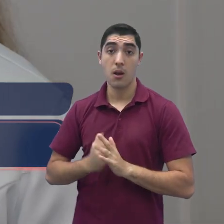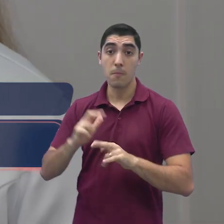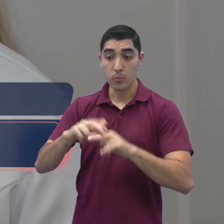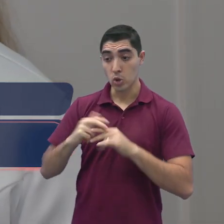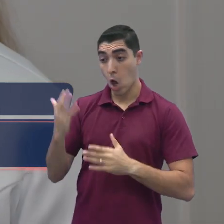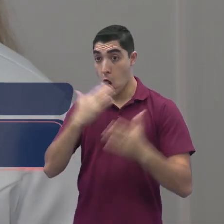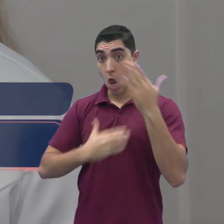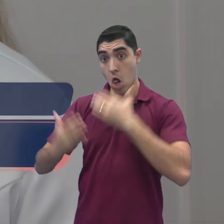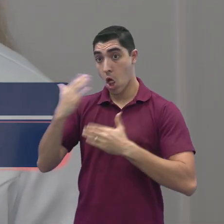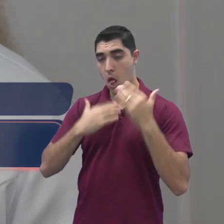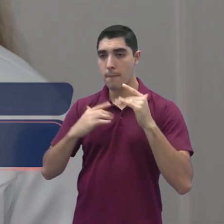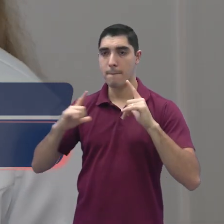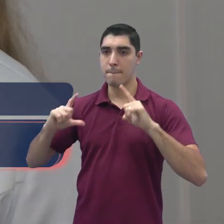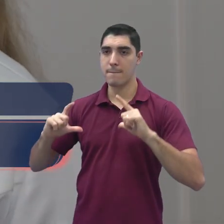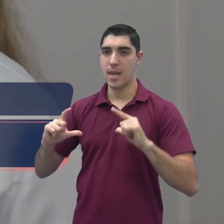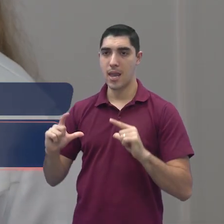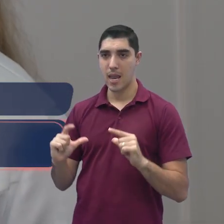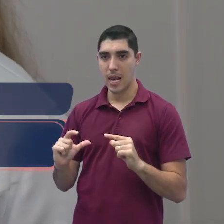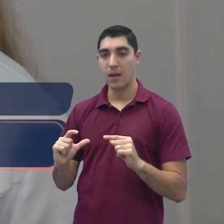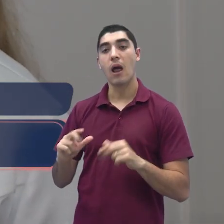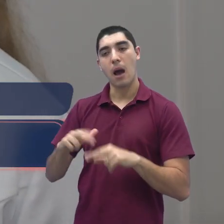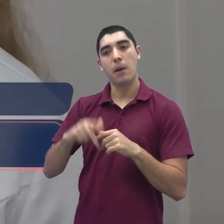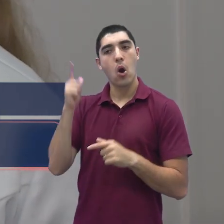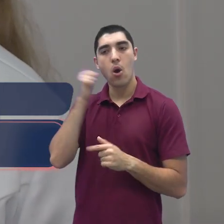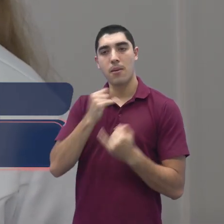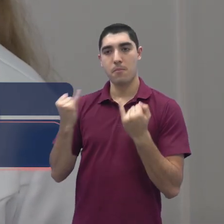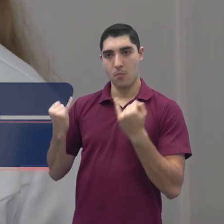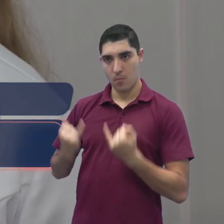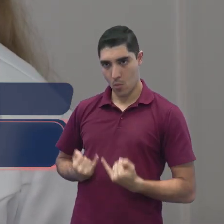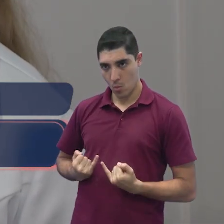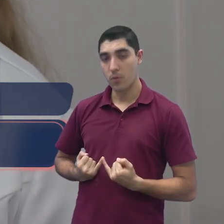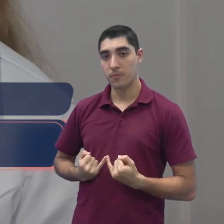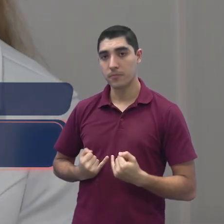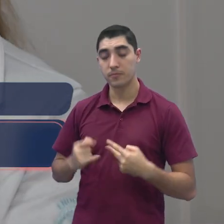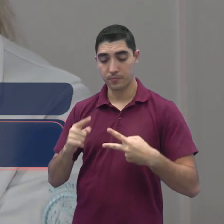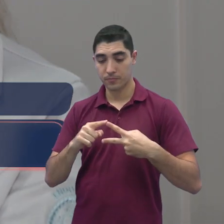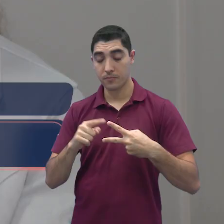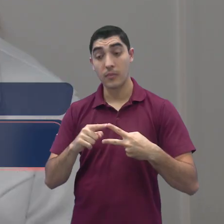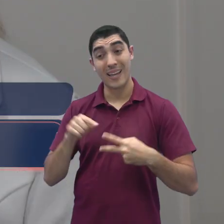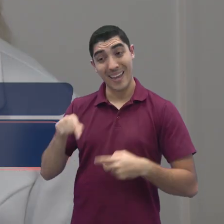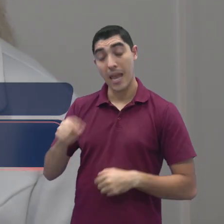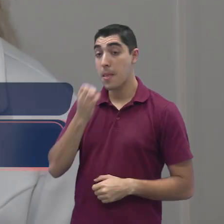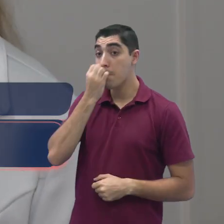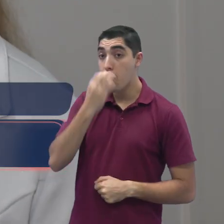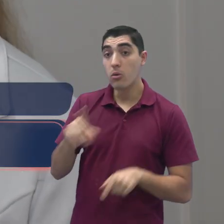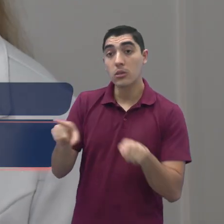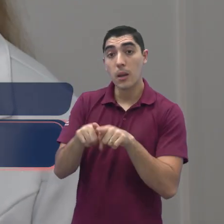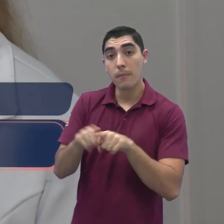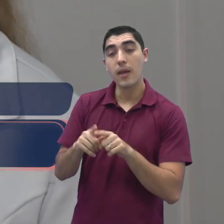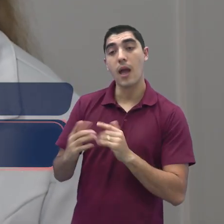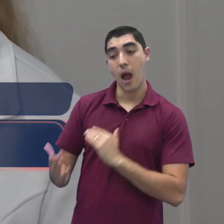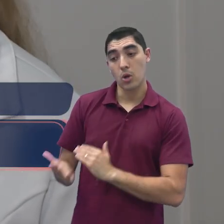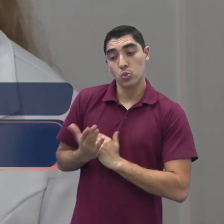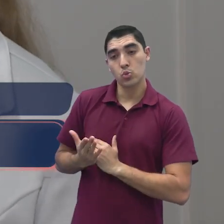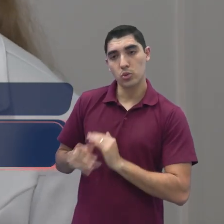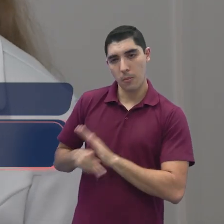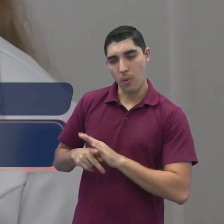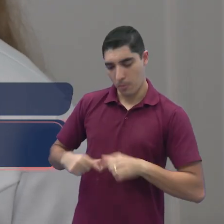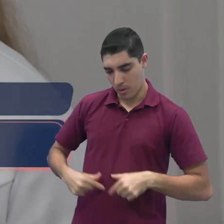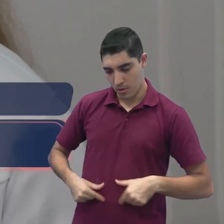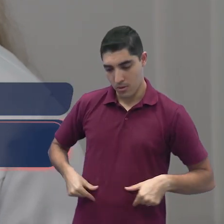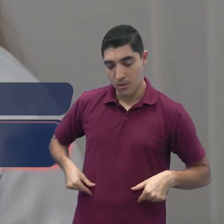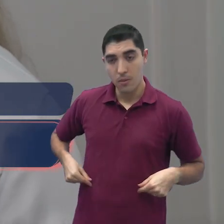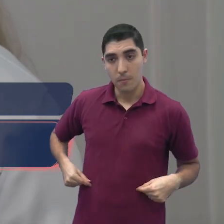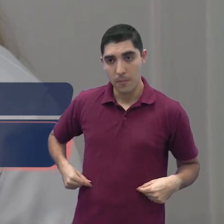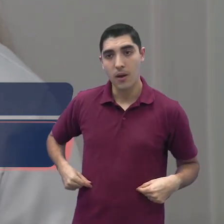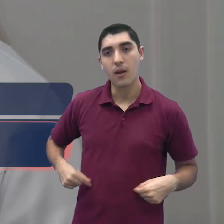mecanismos, a pessoa diminui a ingestão de comida e reduz as calorias e perde peso. Outras coisas boas é que ela aumenta a produção de